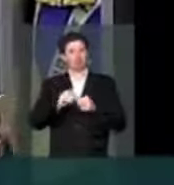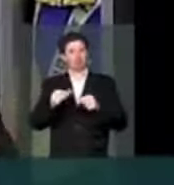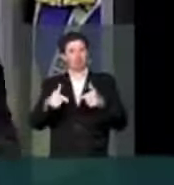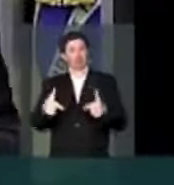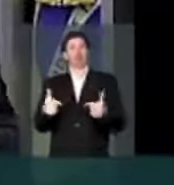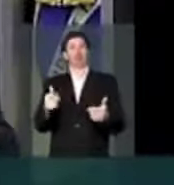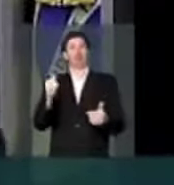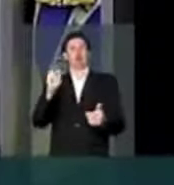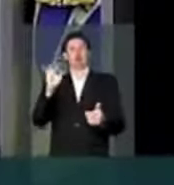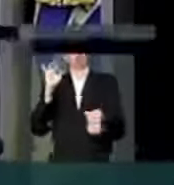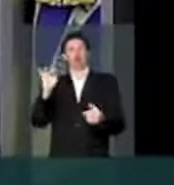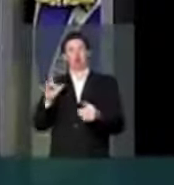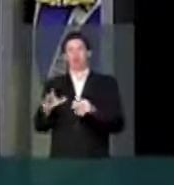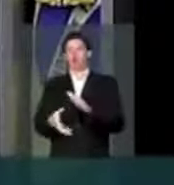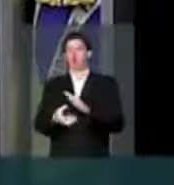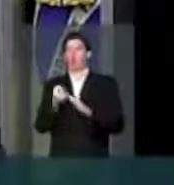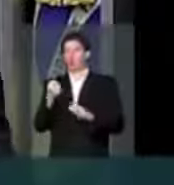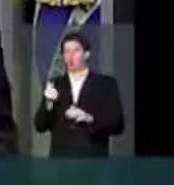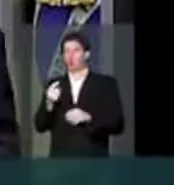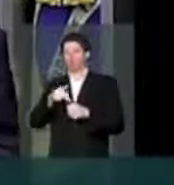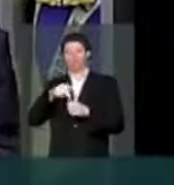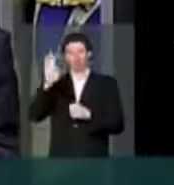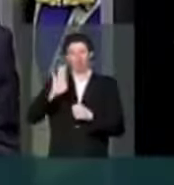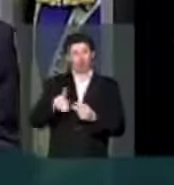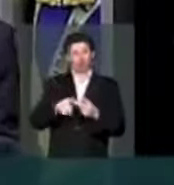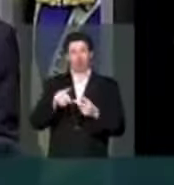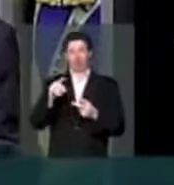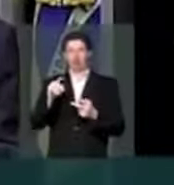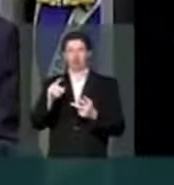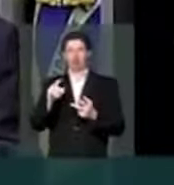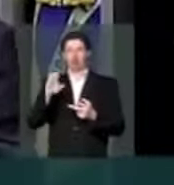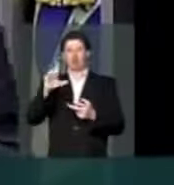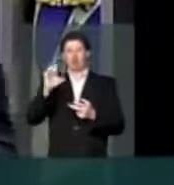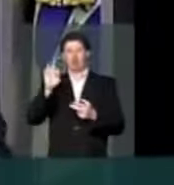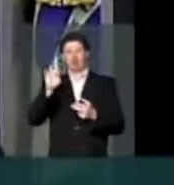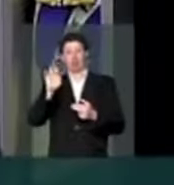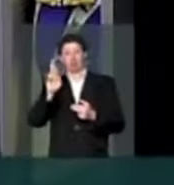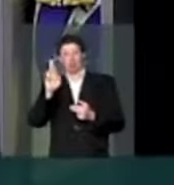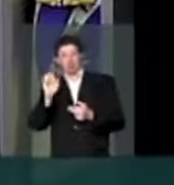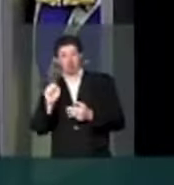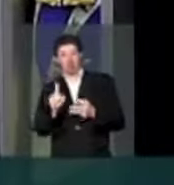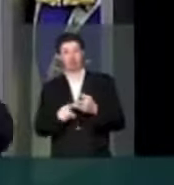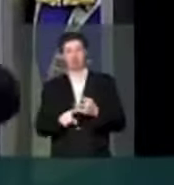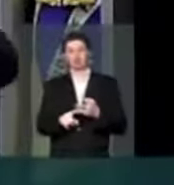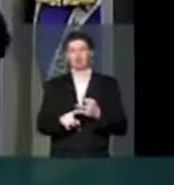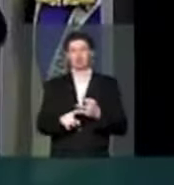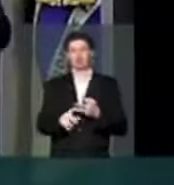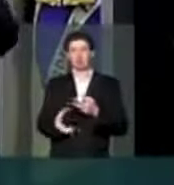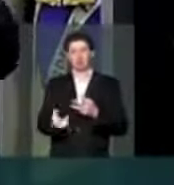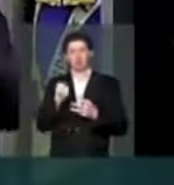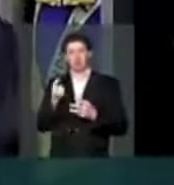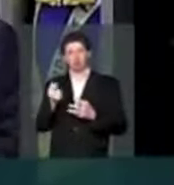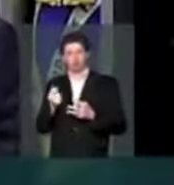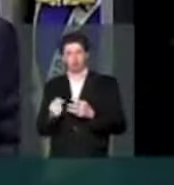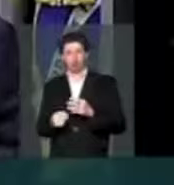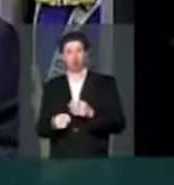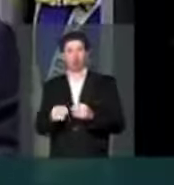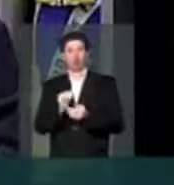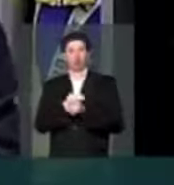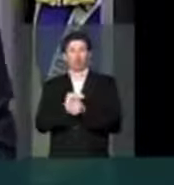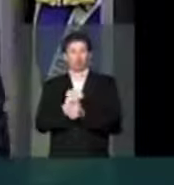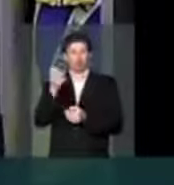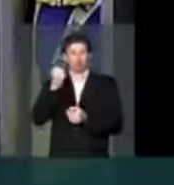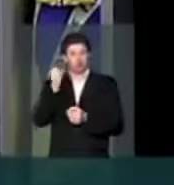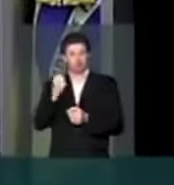atitude. Assaltou a Petrobras, a Eletrobras, assaltou os fundos de